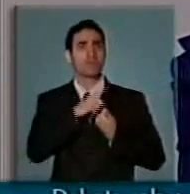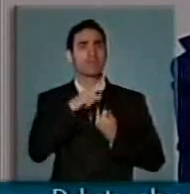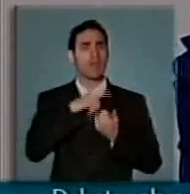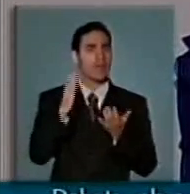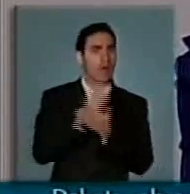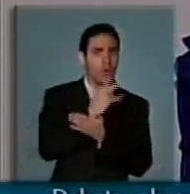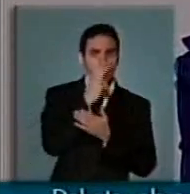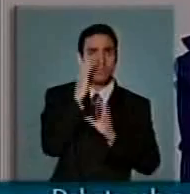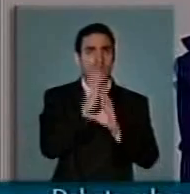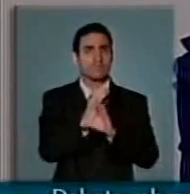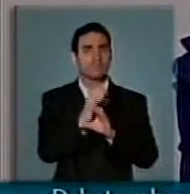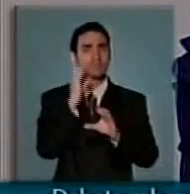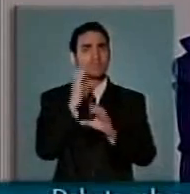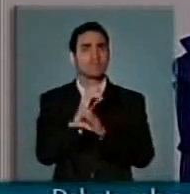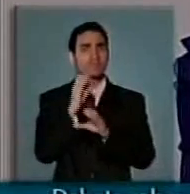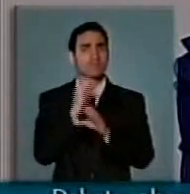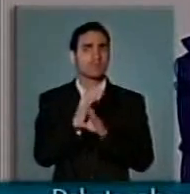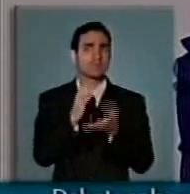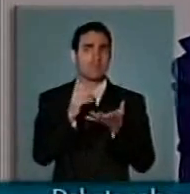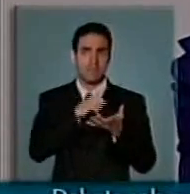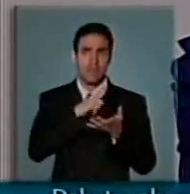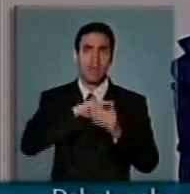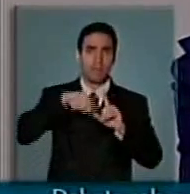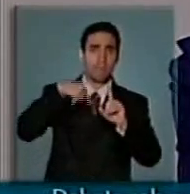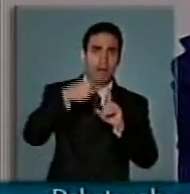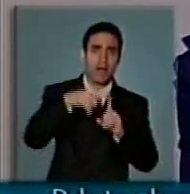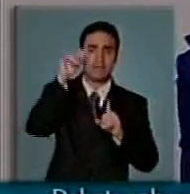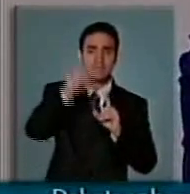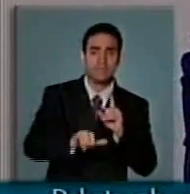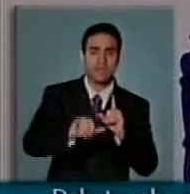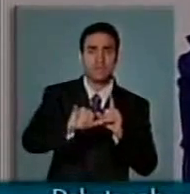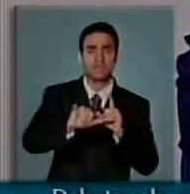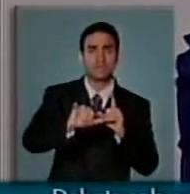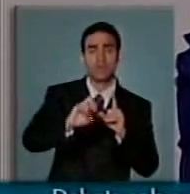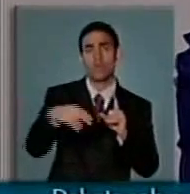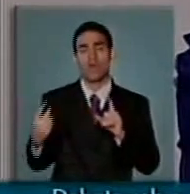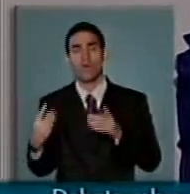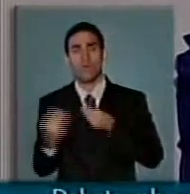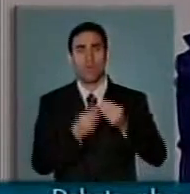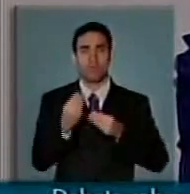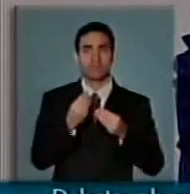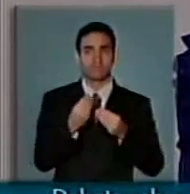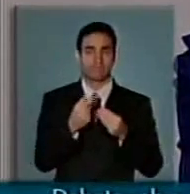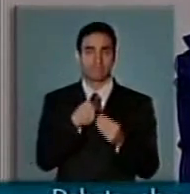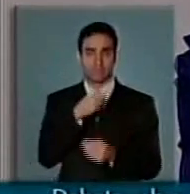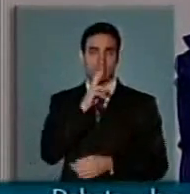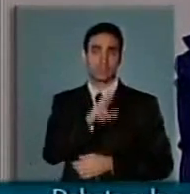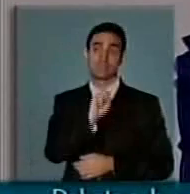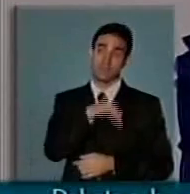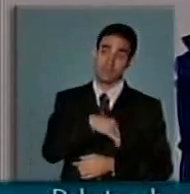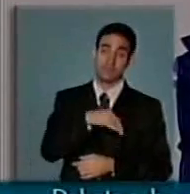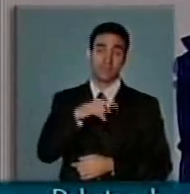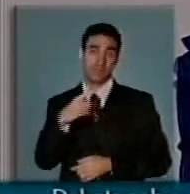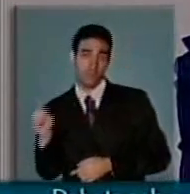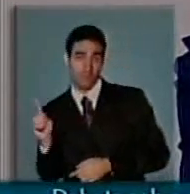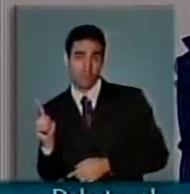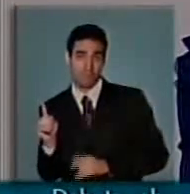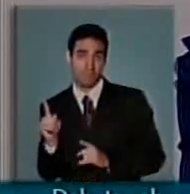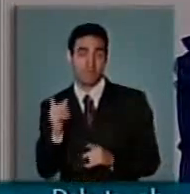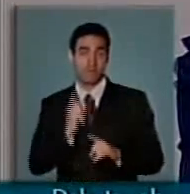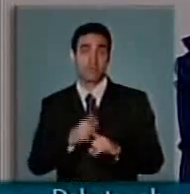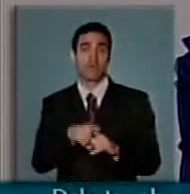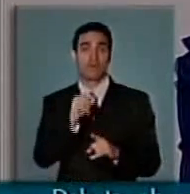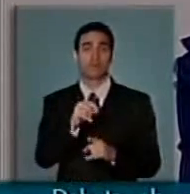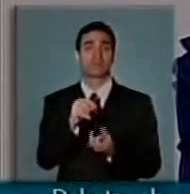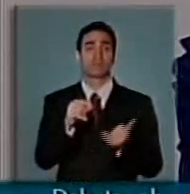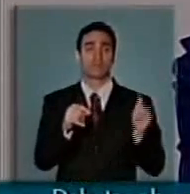crescendo e que não está crescendo o número de acidentes. Sim e não. Para a aviação comercial, realmente